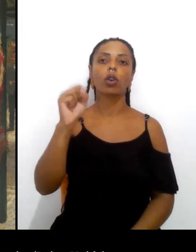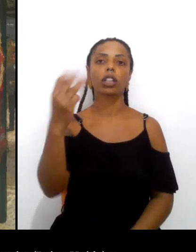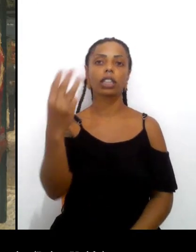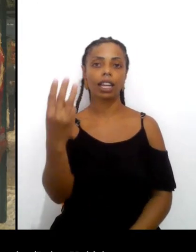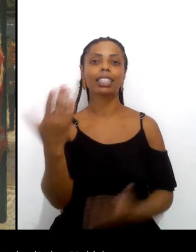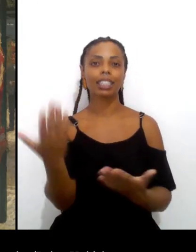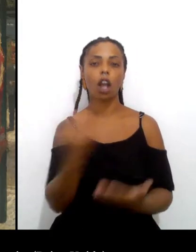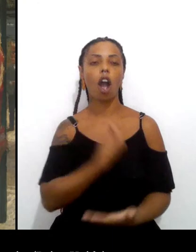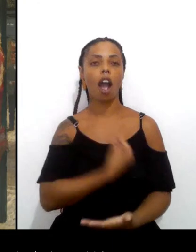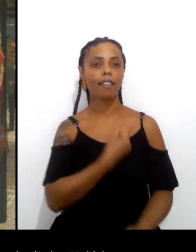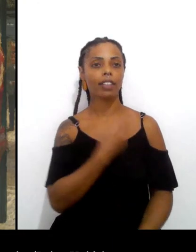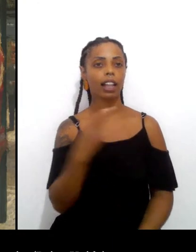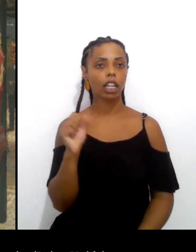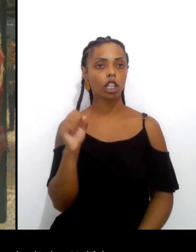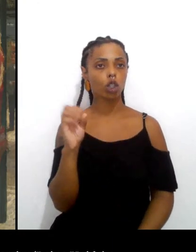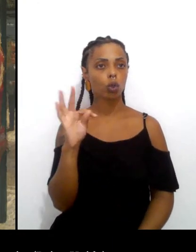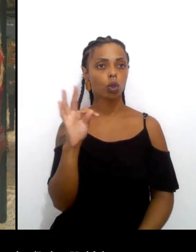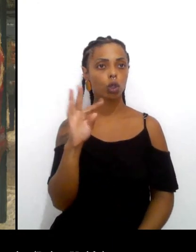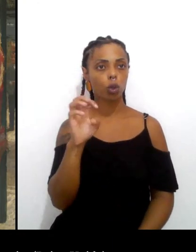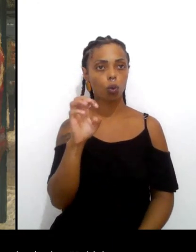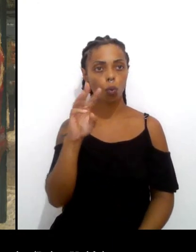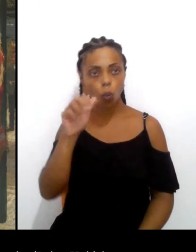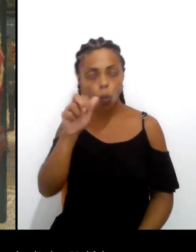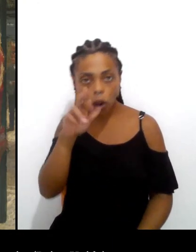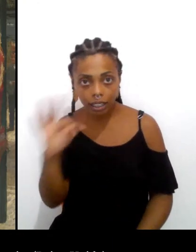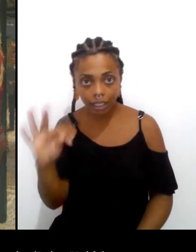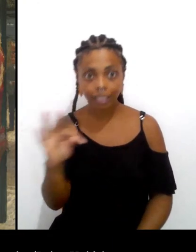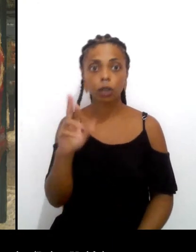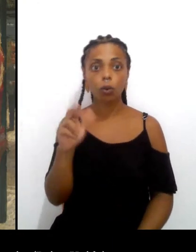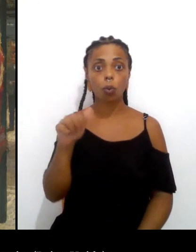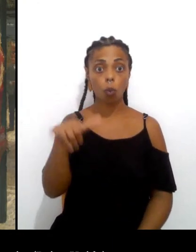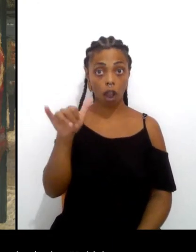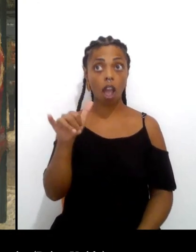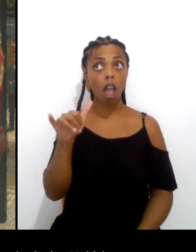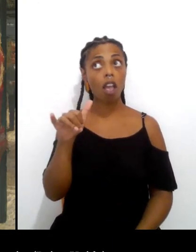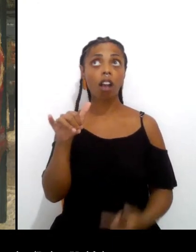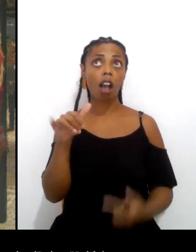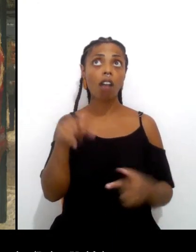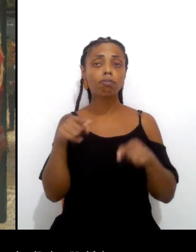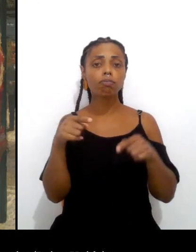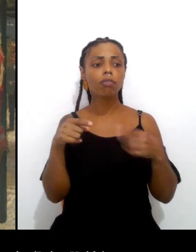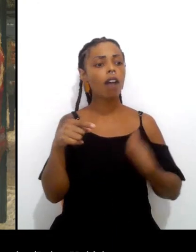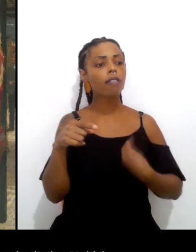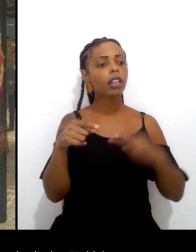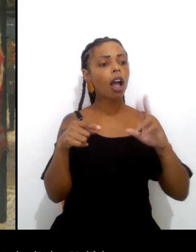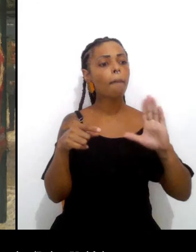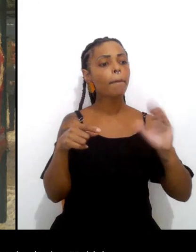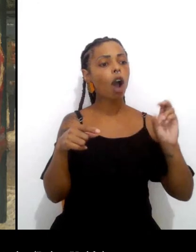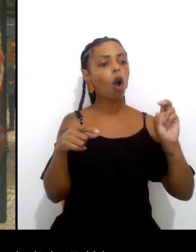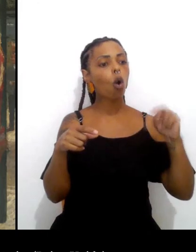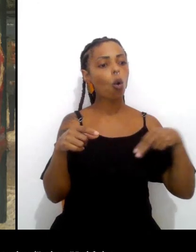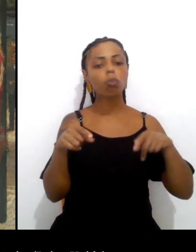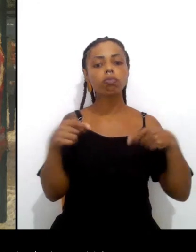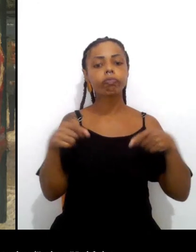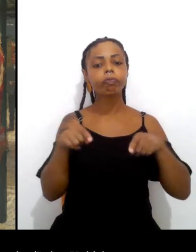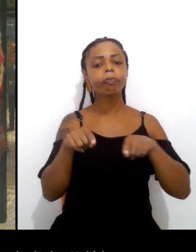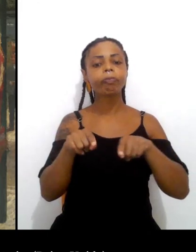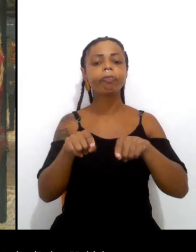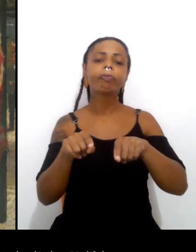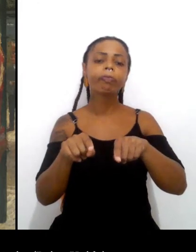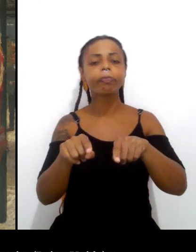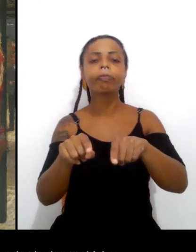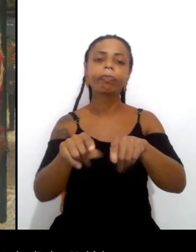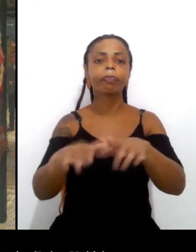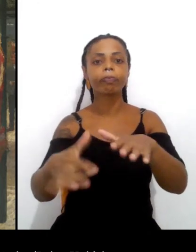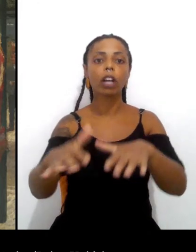termos de idade corre paralela a vida de bacon e Ele pintou o mercado de